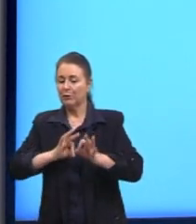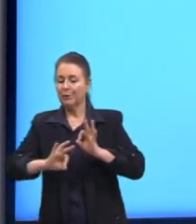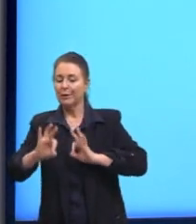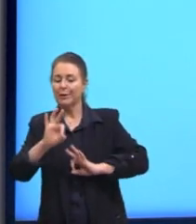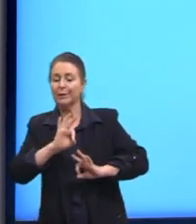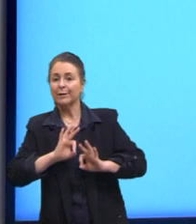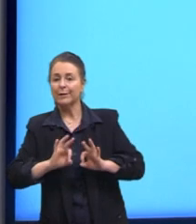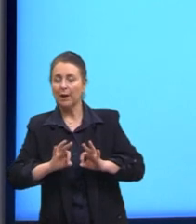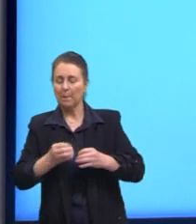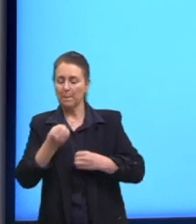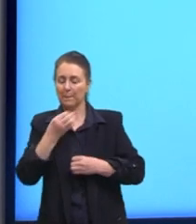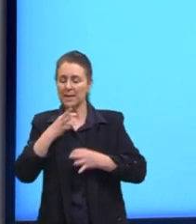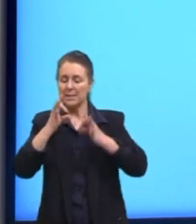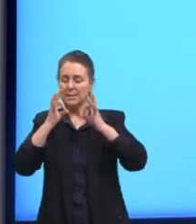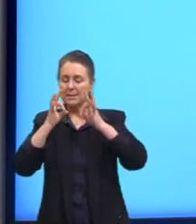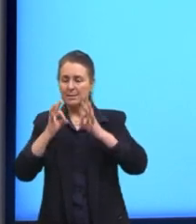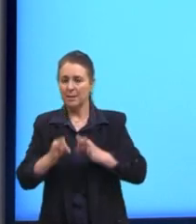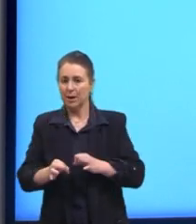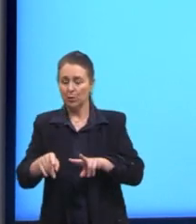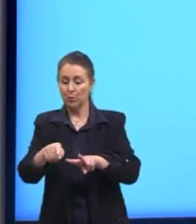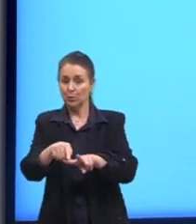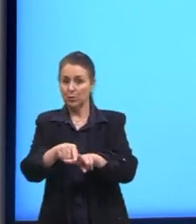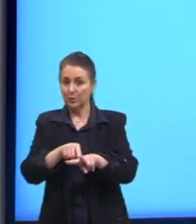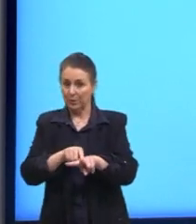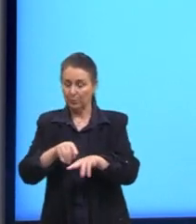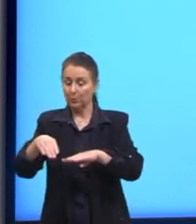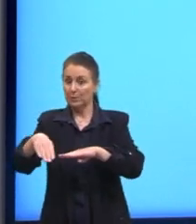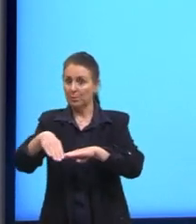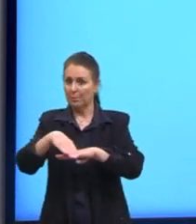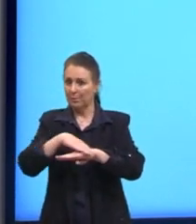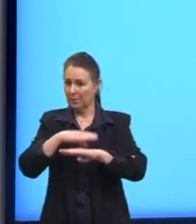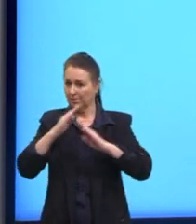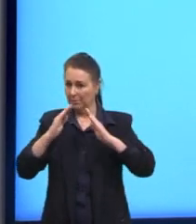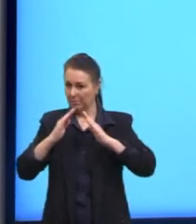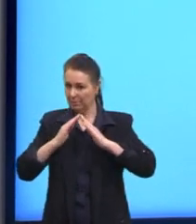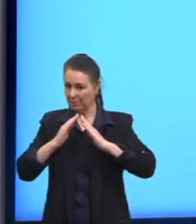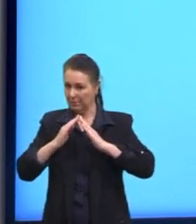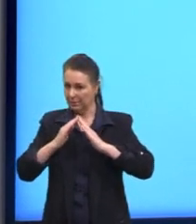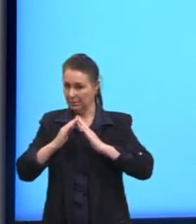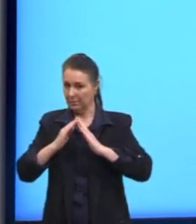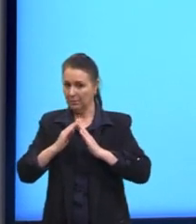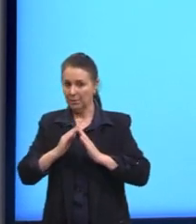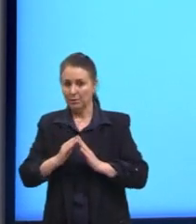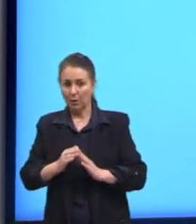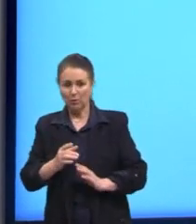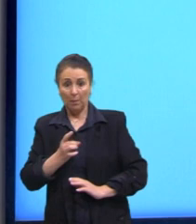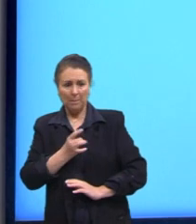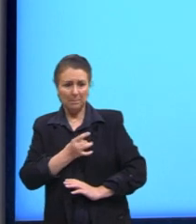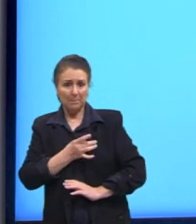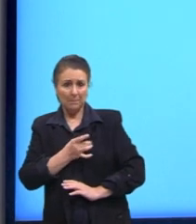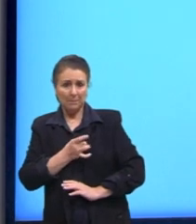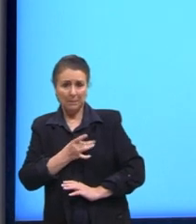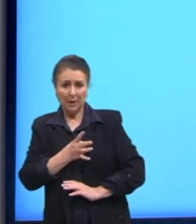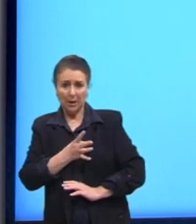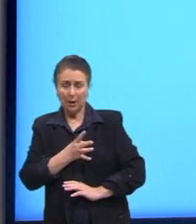os chinelos, os sapatos e a casa. Então, para gerar aquele medo, a gente dá aí a ideia para as crianças